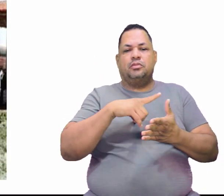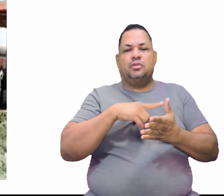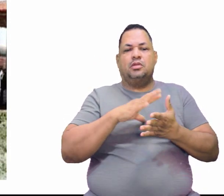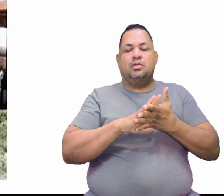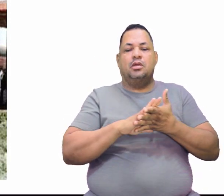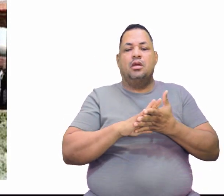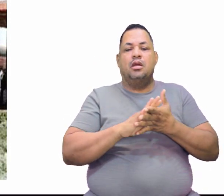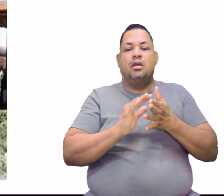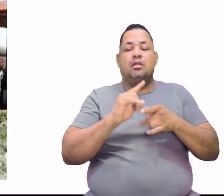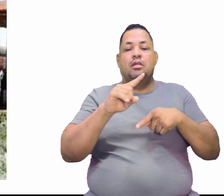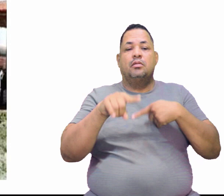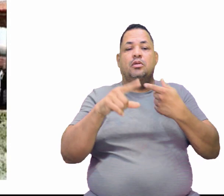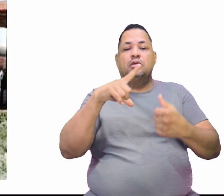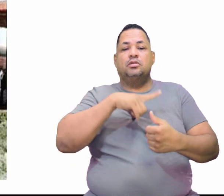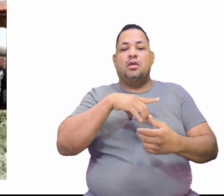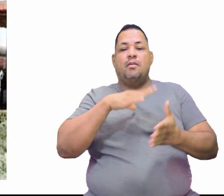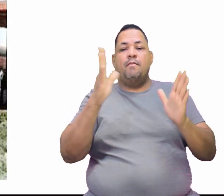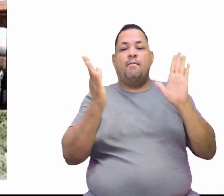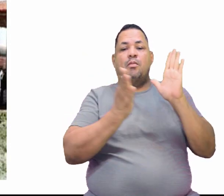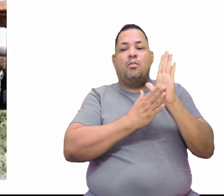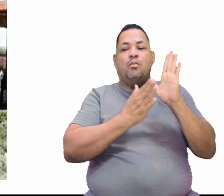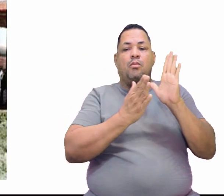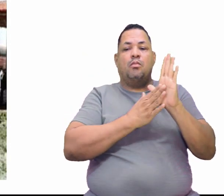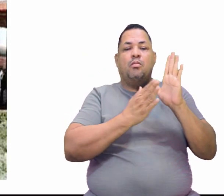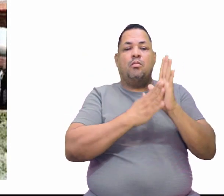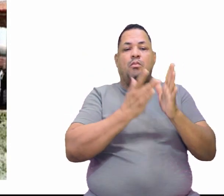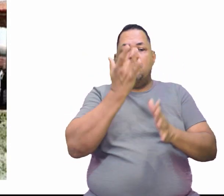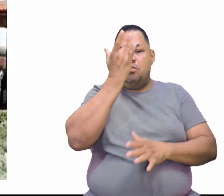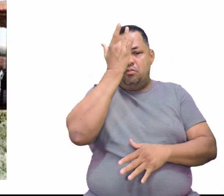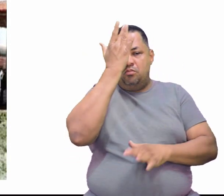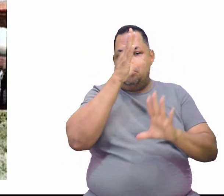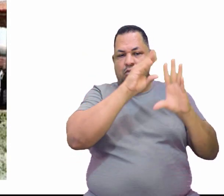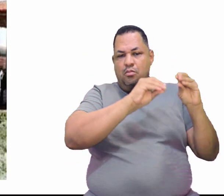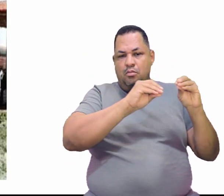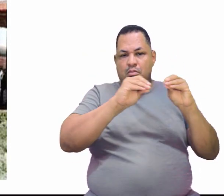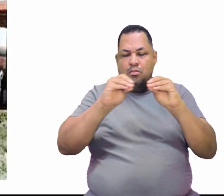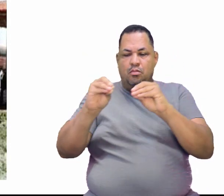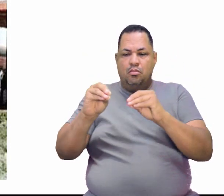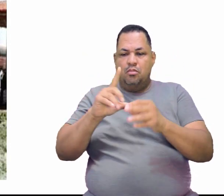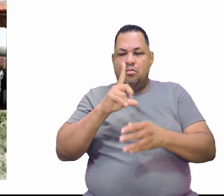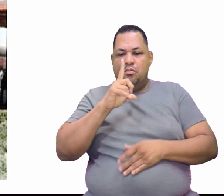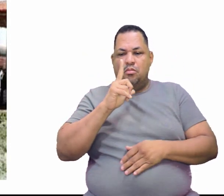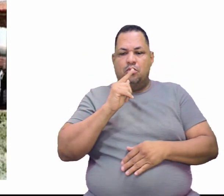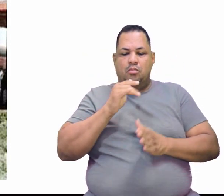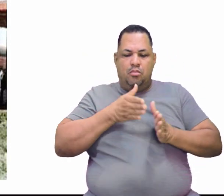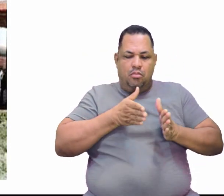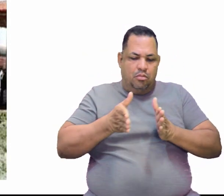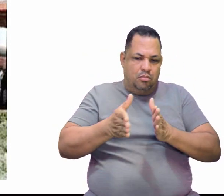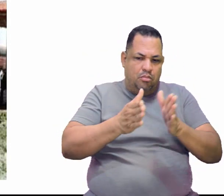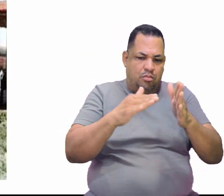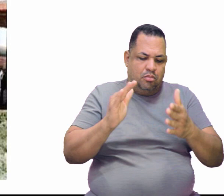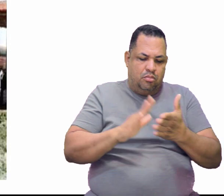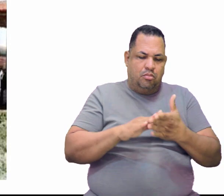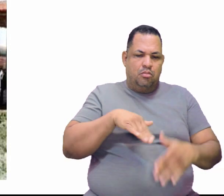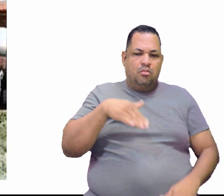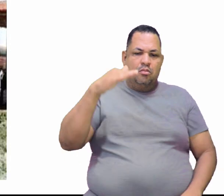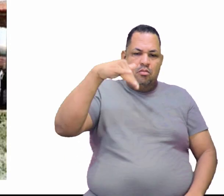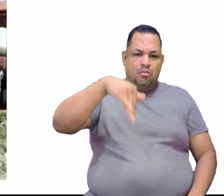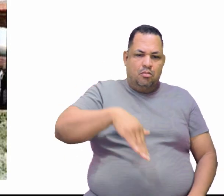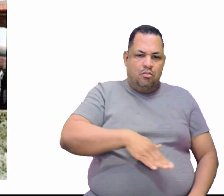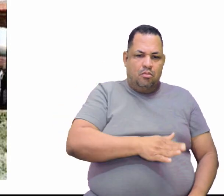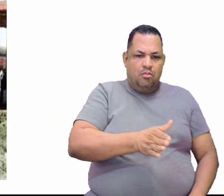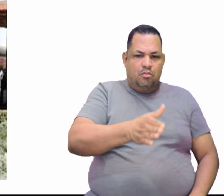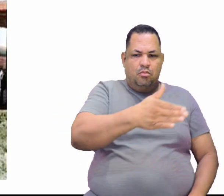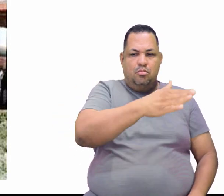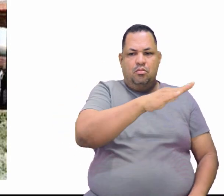Conduziu a discussão de uma proposta que viesse a facilitar o transporte naquele rio,